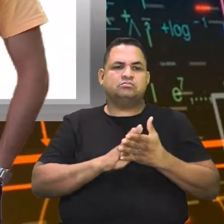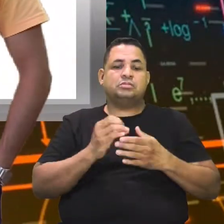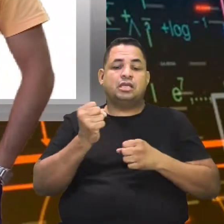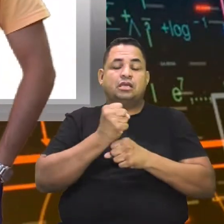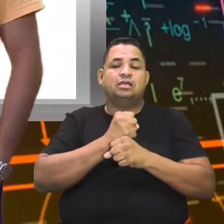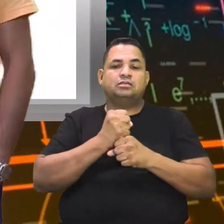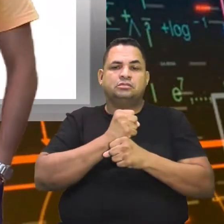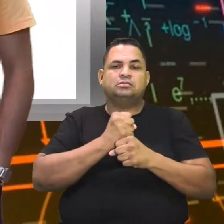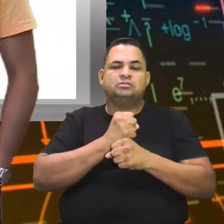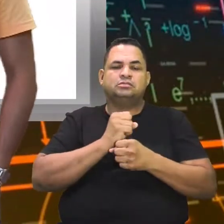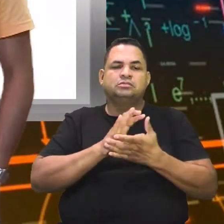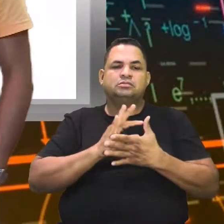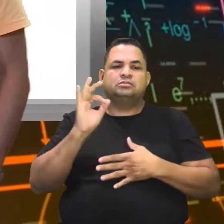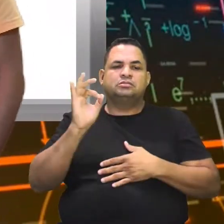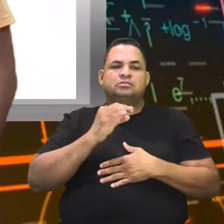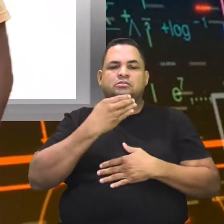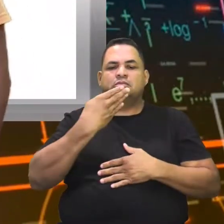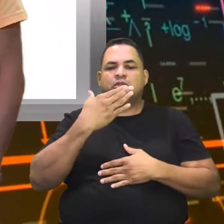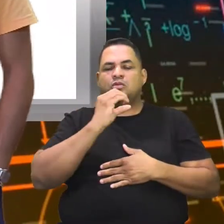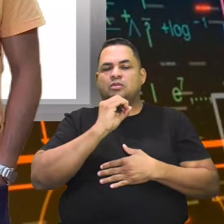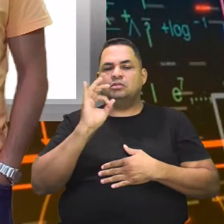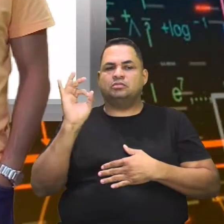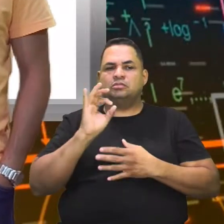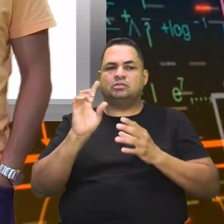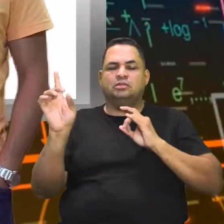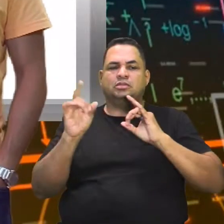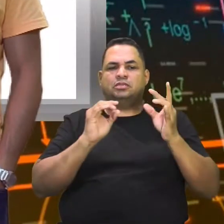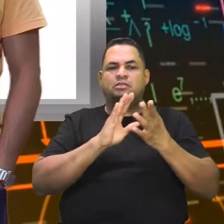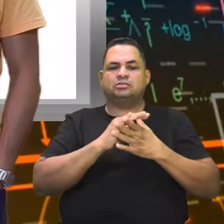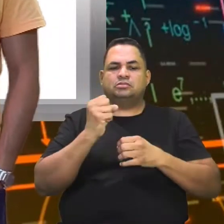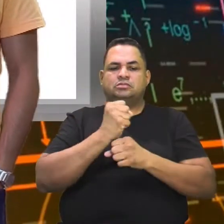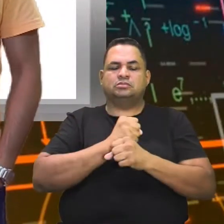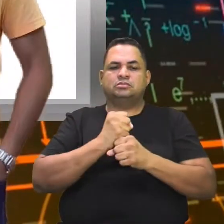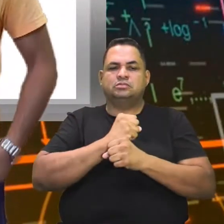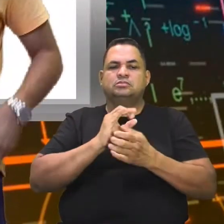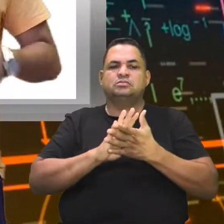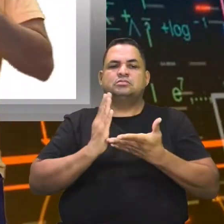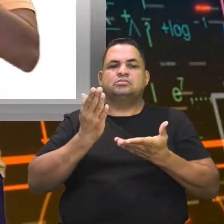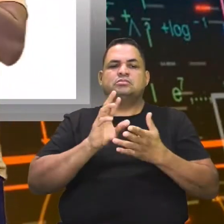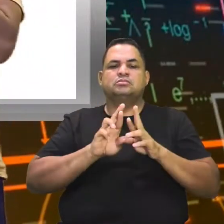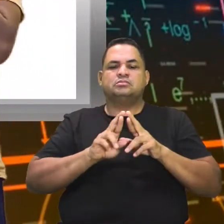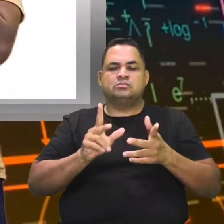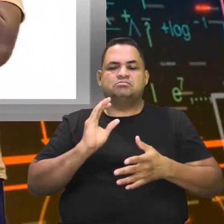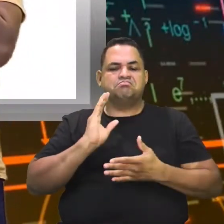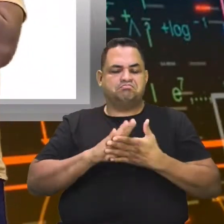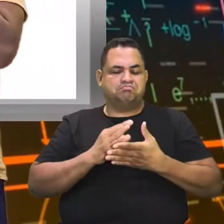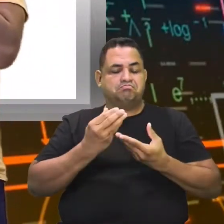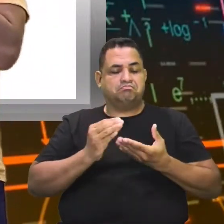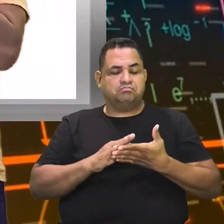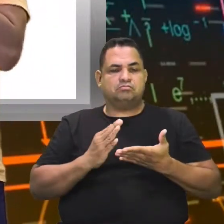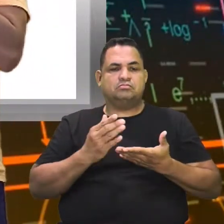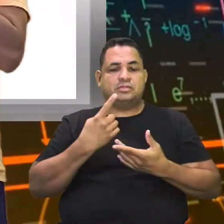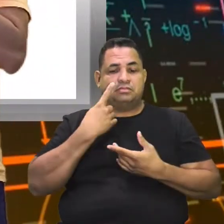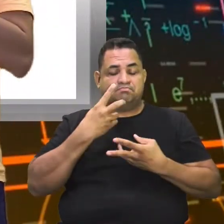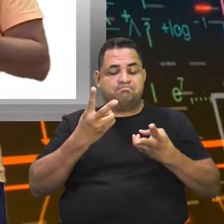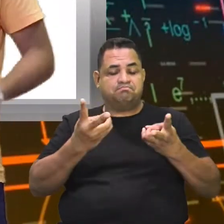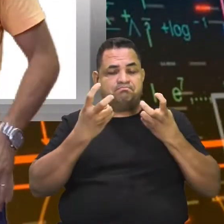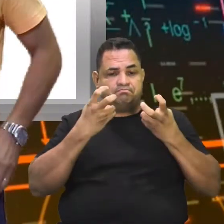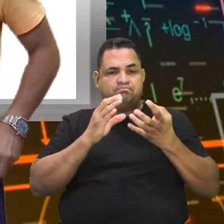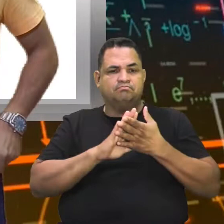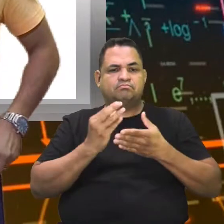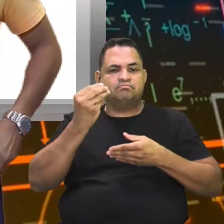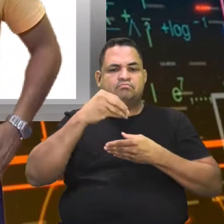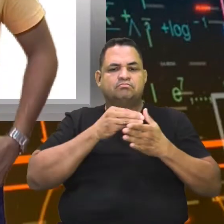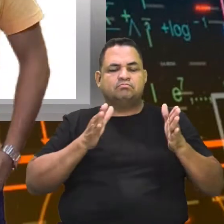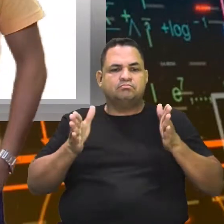em anos e com uma taxa de 40% ao ano. Então, com certeza, a diferença vai ser considerável. A gente vai conseguir perceber que